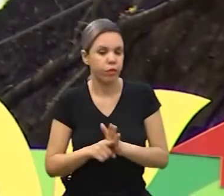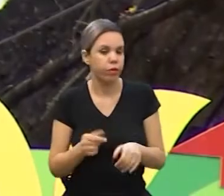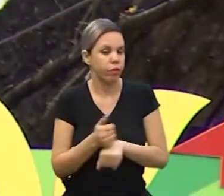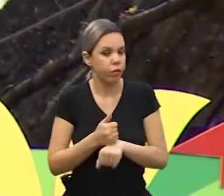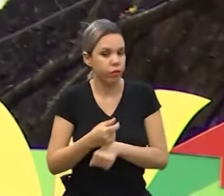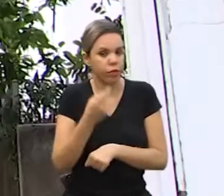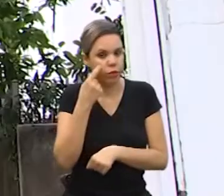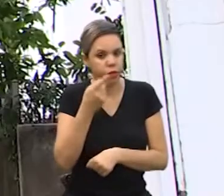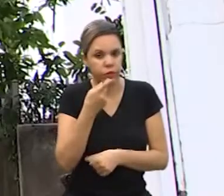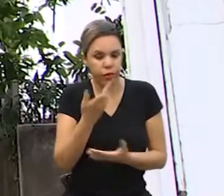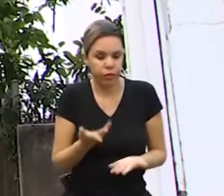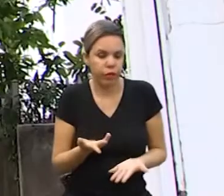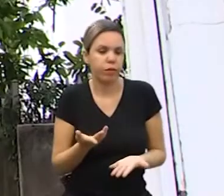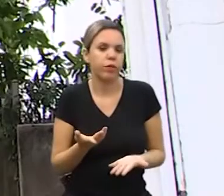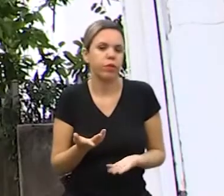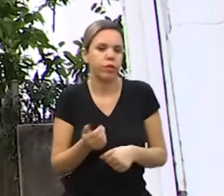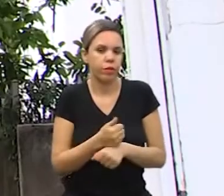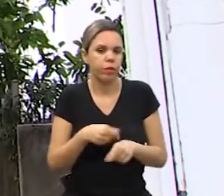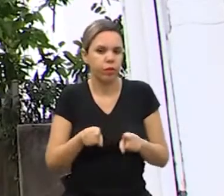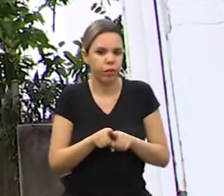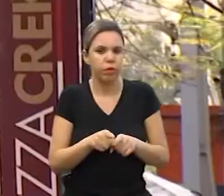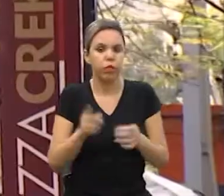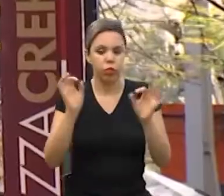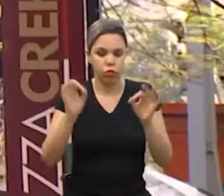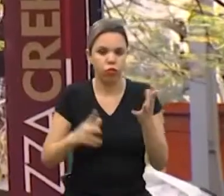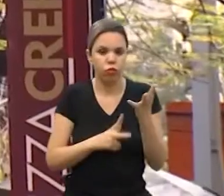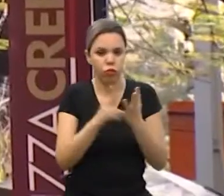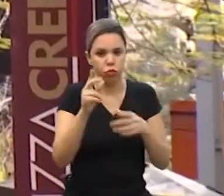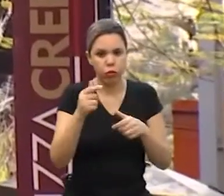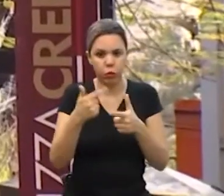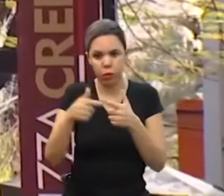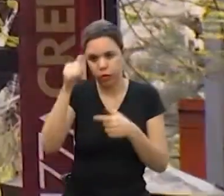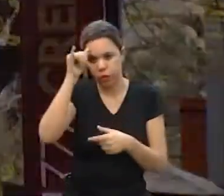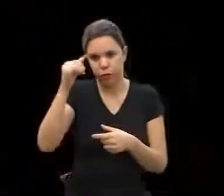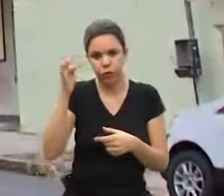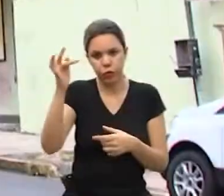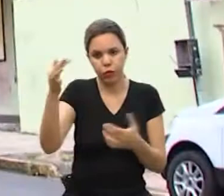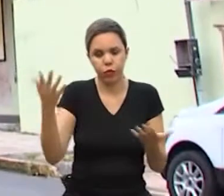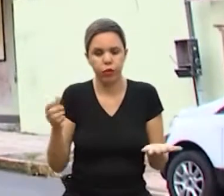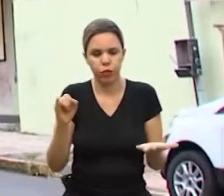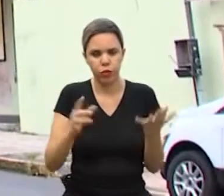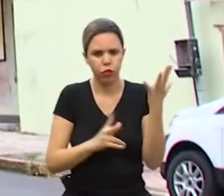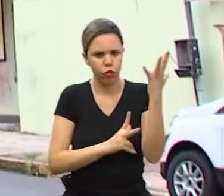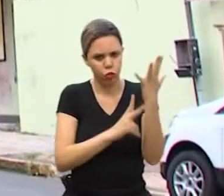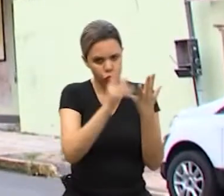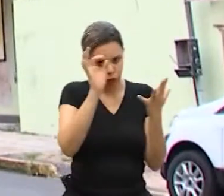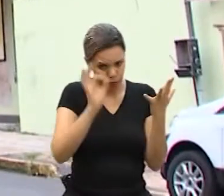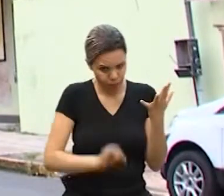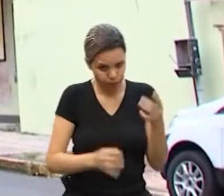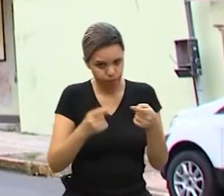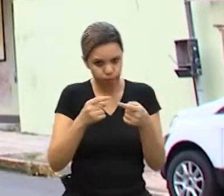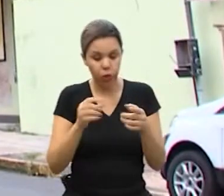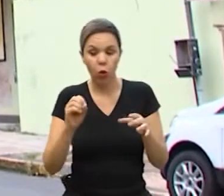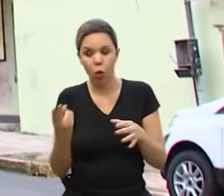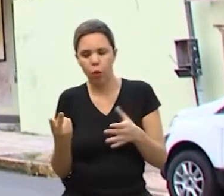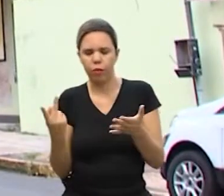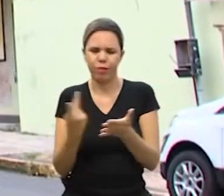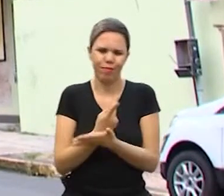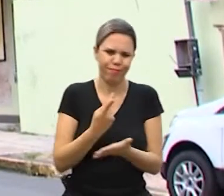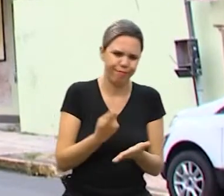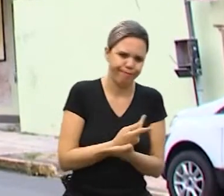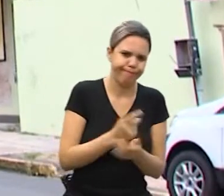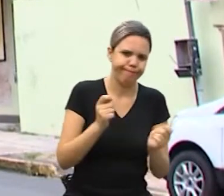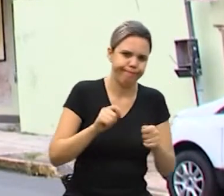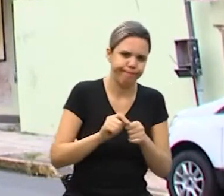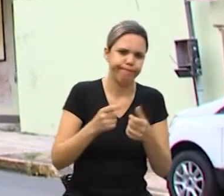com o especialista, a poda correta evita transtornos no futuro. Se ela é podada de uma forma equivocada,